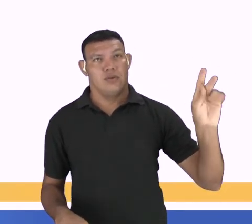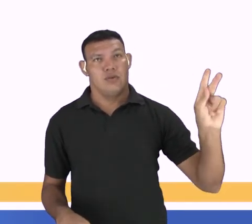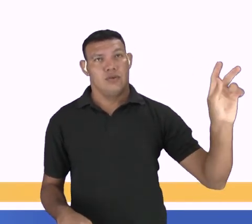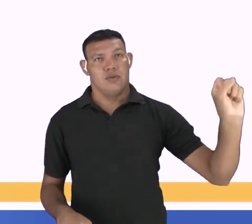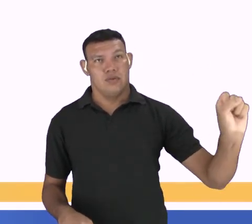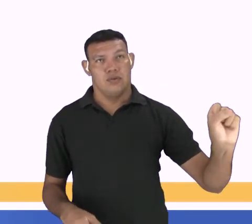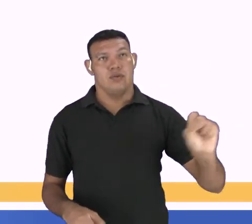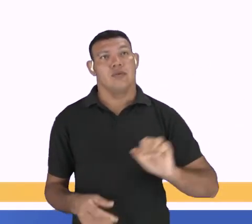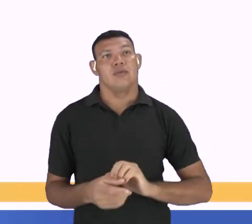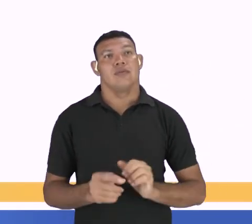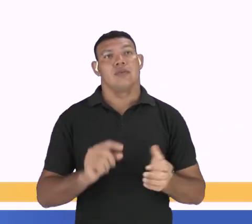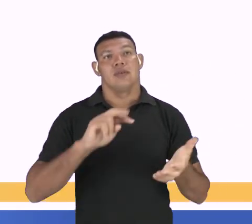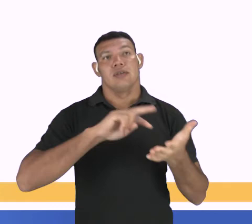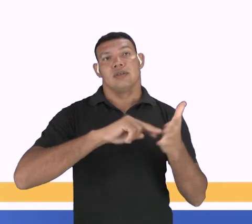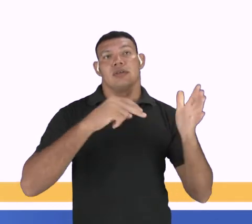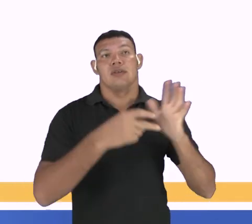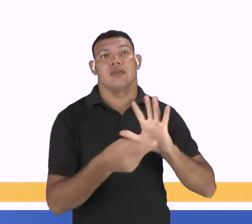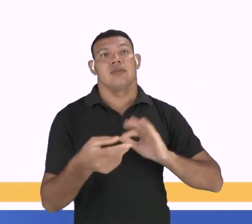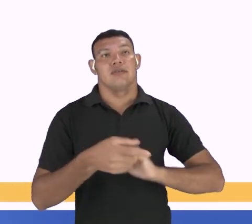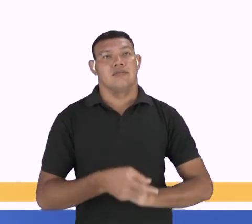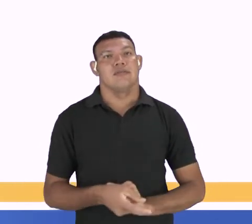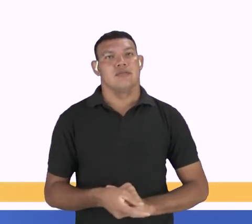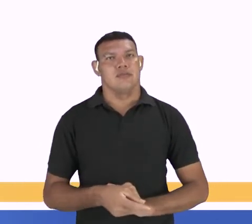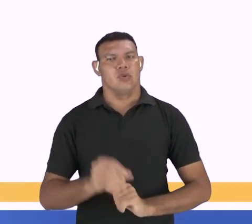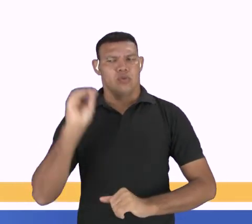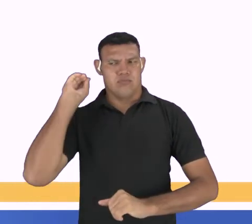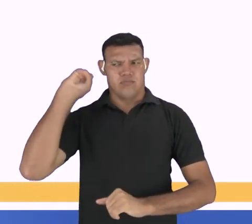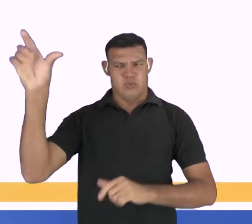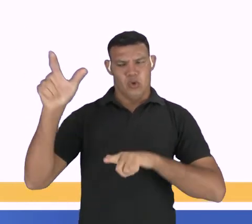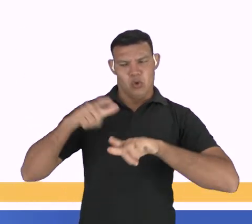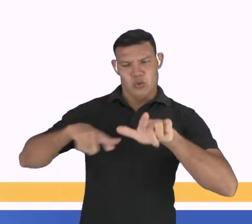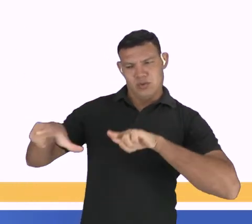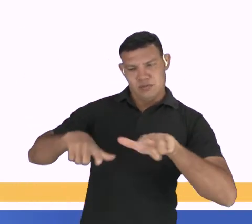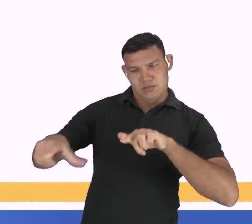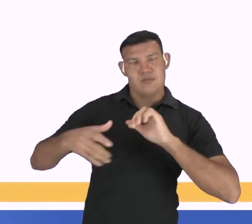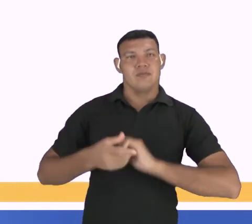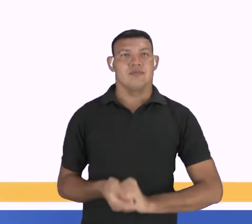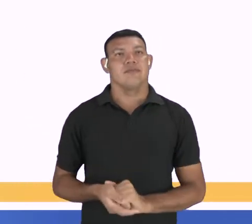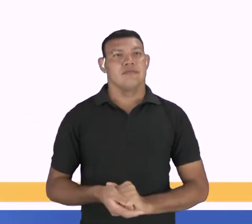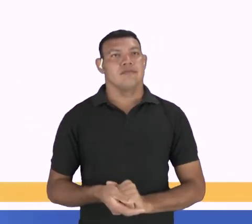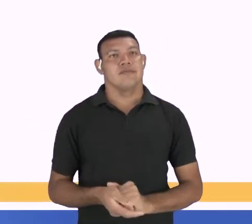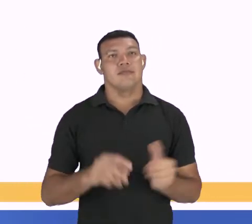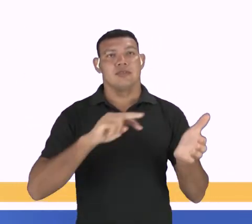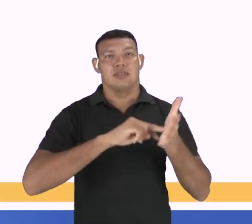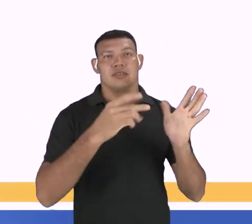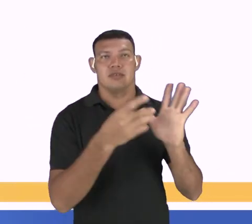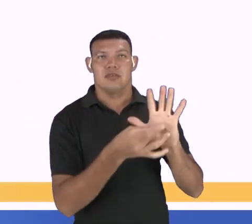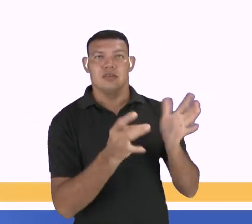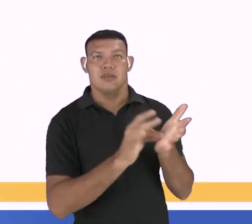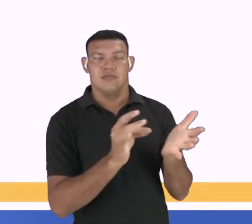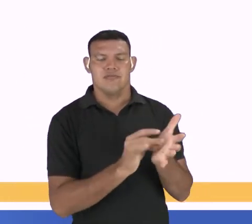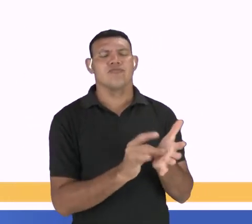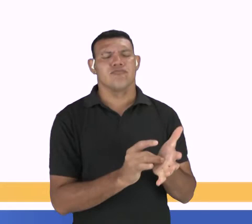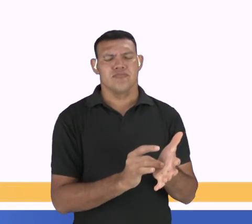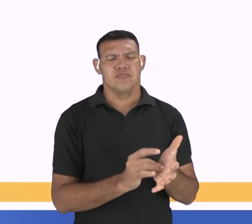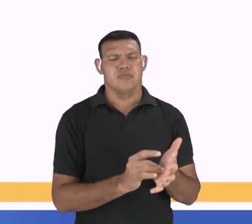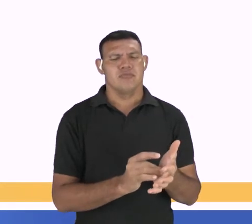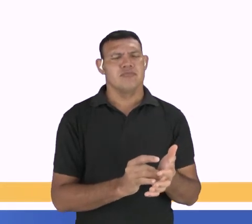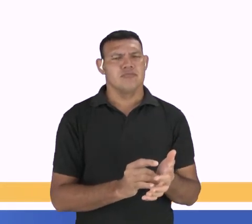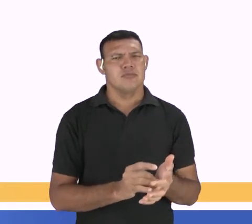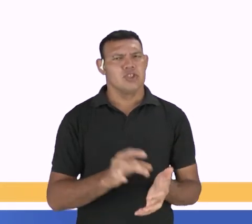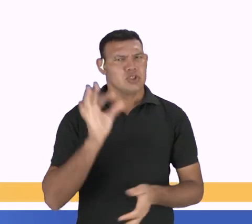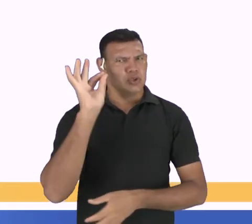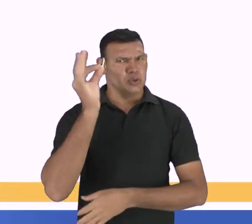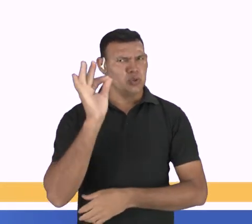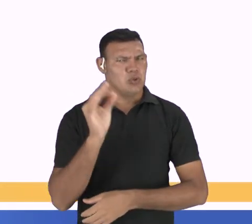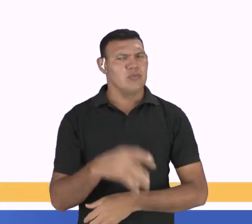Mas na verdade ela quer dizer manda ver, uma expressão de incentivo. Assim como muitas outras, go for it, vai nessa, vamos lá,